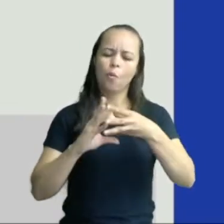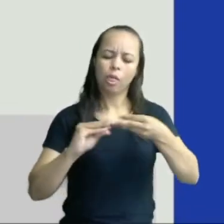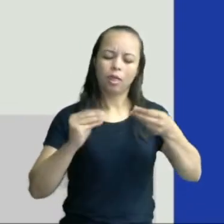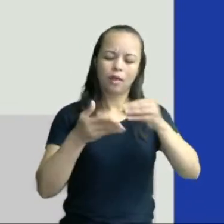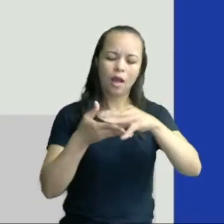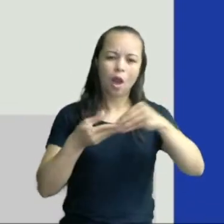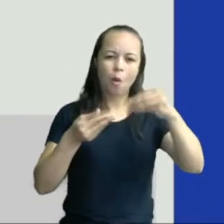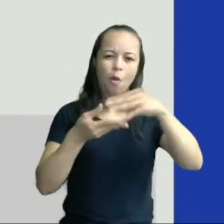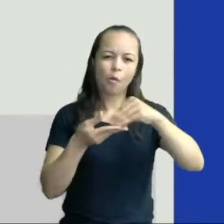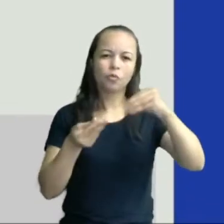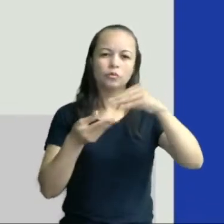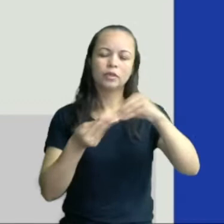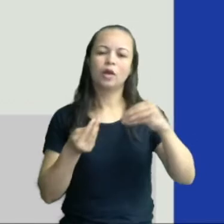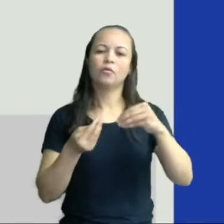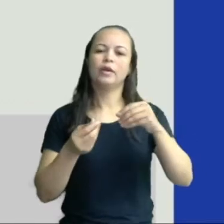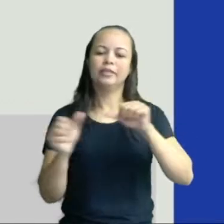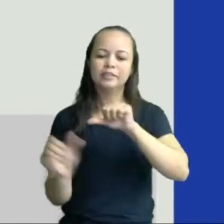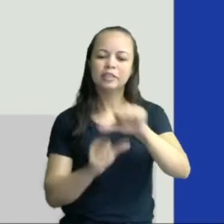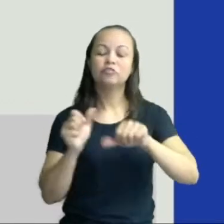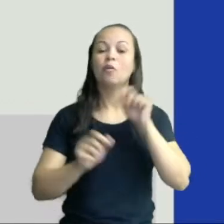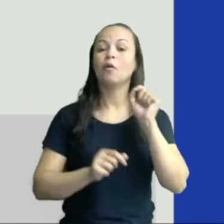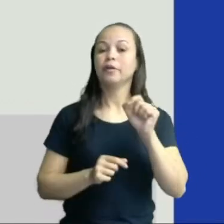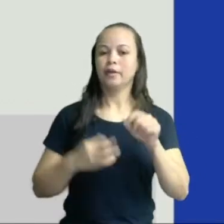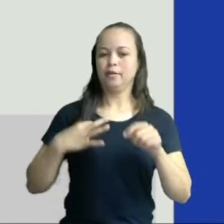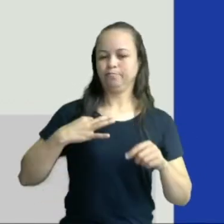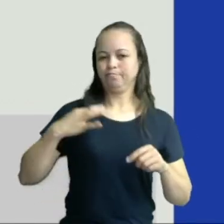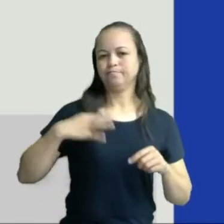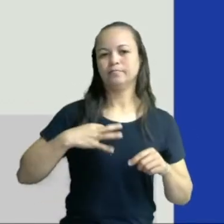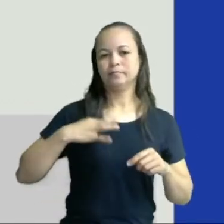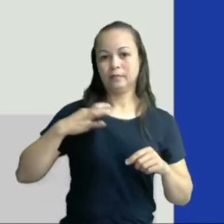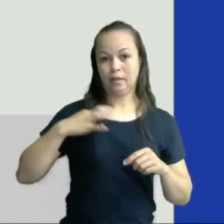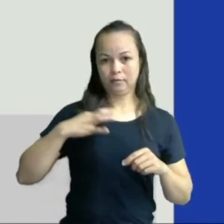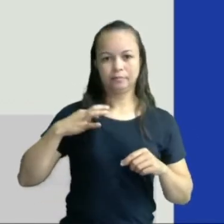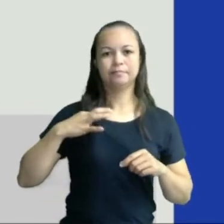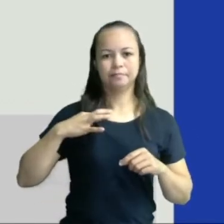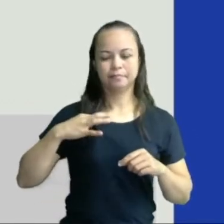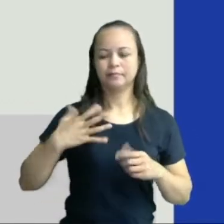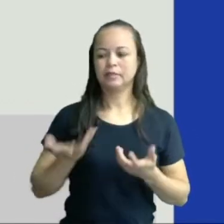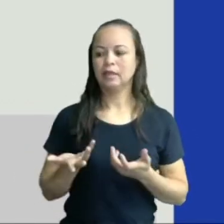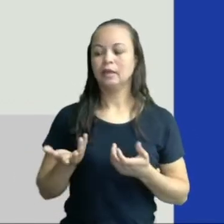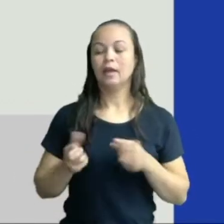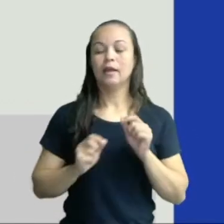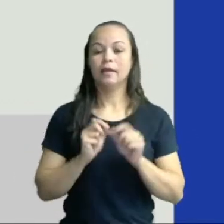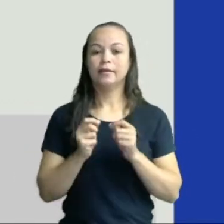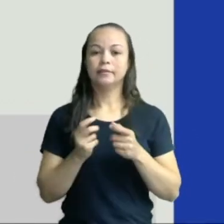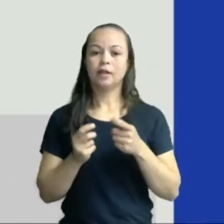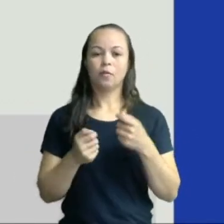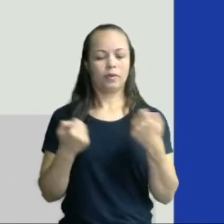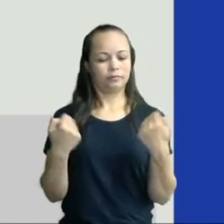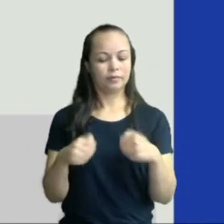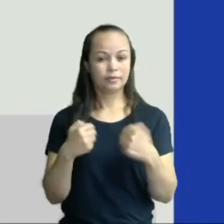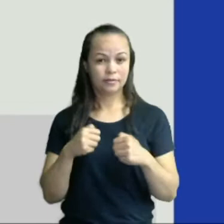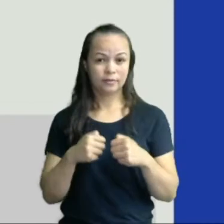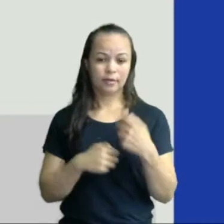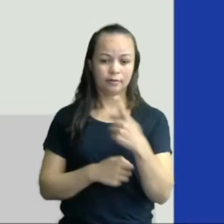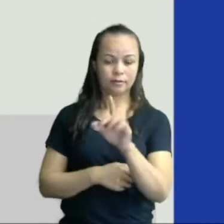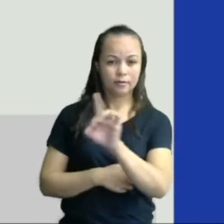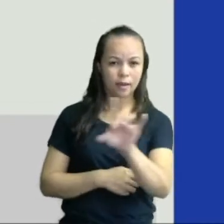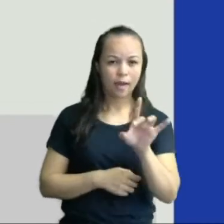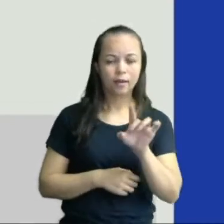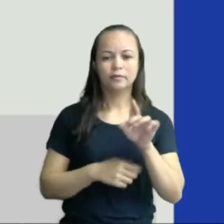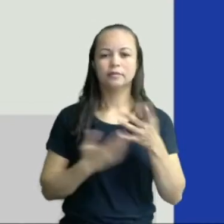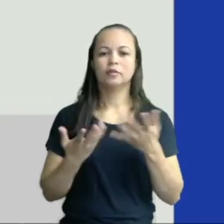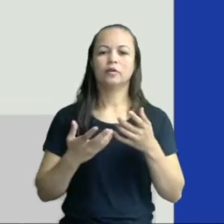quê, ó? Ele virou tecido da camisa, certo? Então, para suprir suas necessidades e para